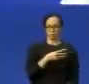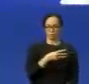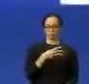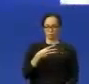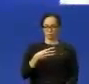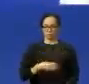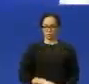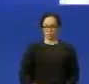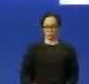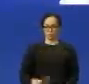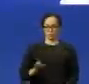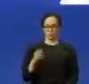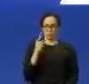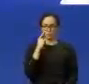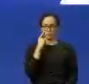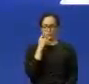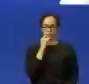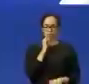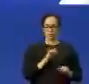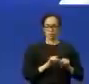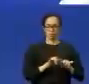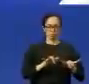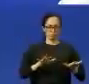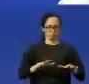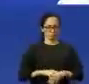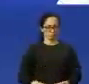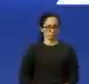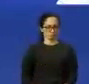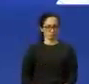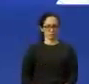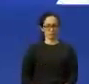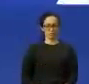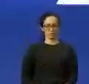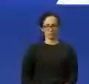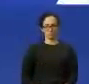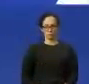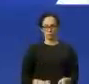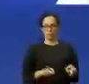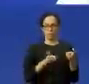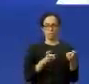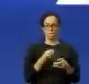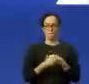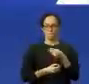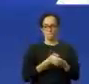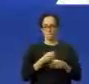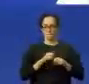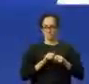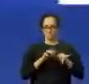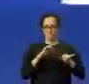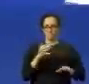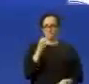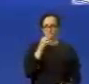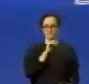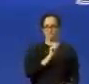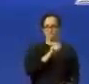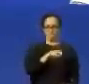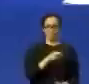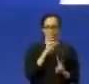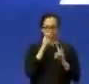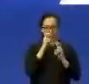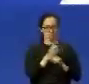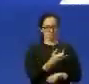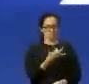133, que é uma questão de eletrodinâmica. Basta você lembrar que a intensidade da corrente de curto-circuito é a força